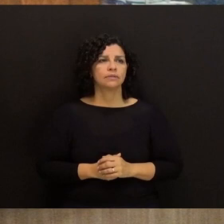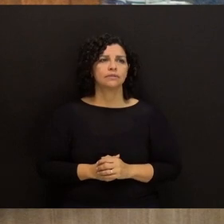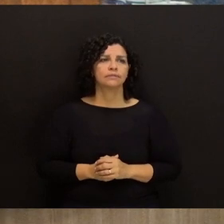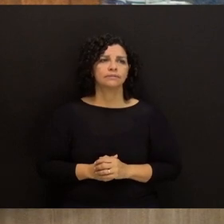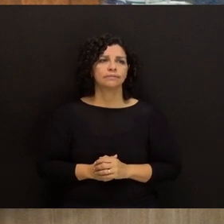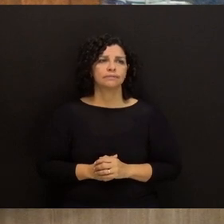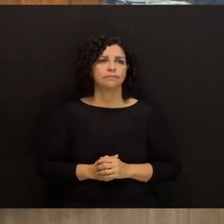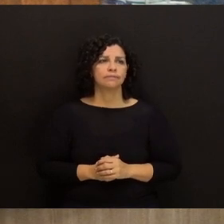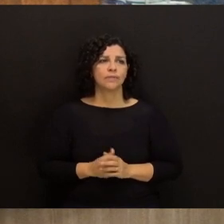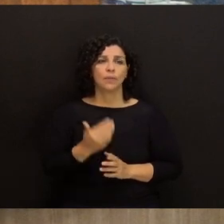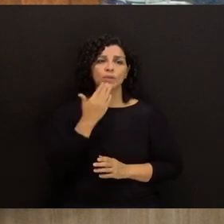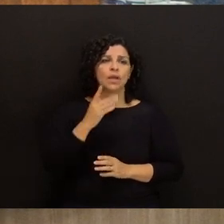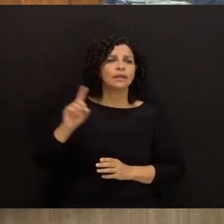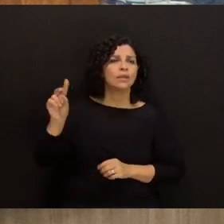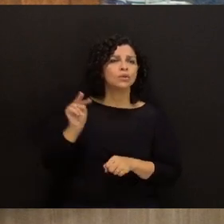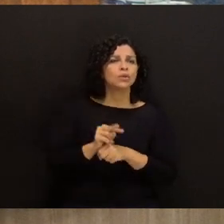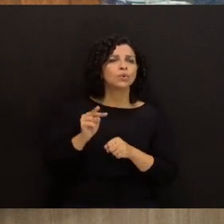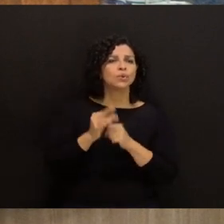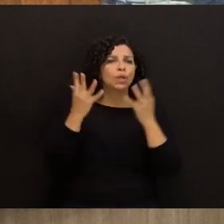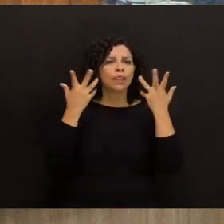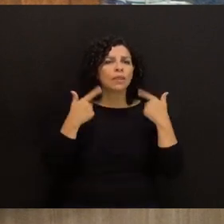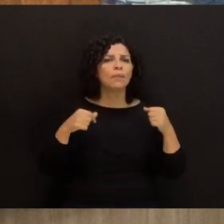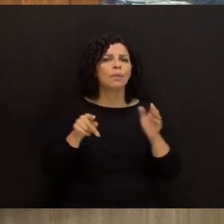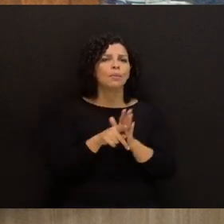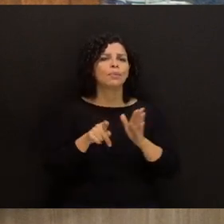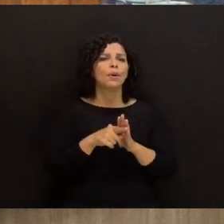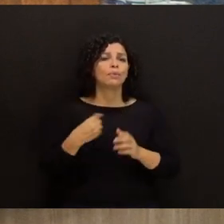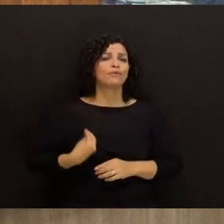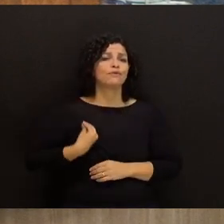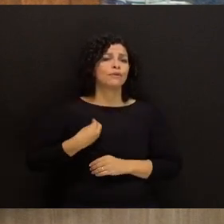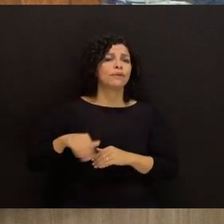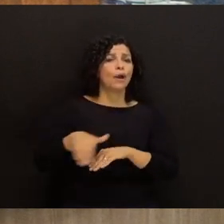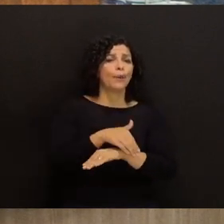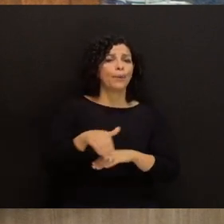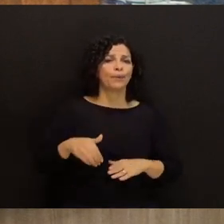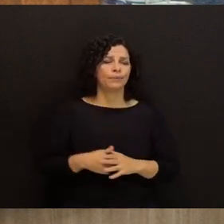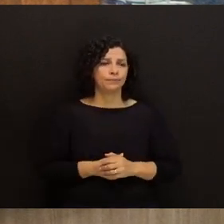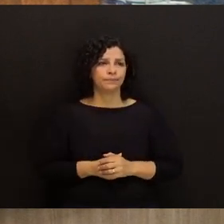E pedir a Deus que cuida desses animaizinhos somos por aí mas ainda